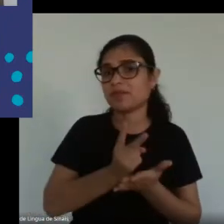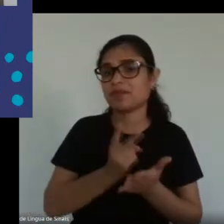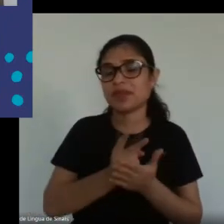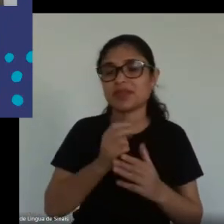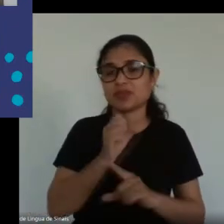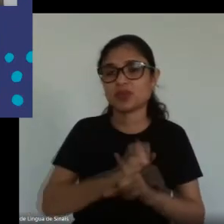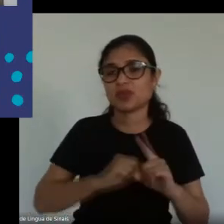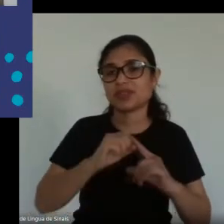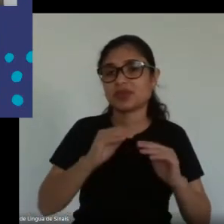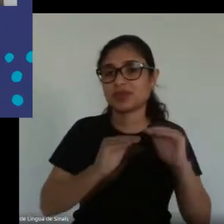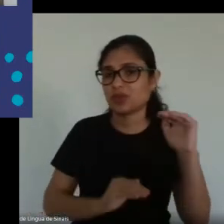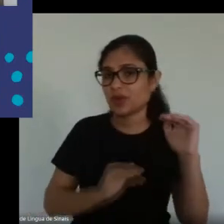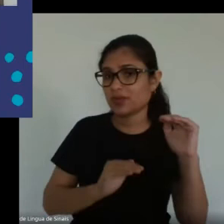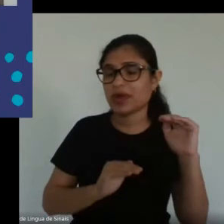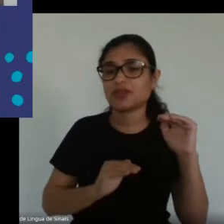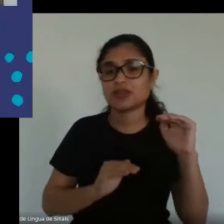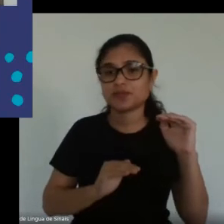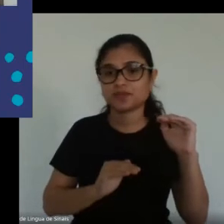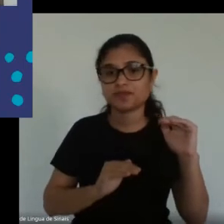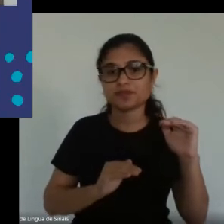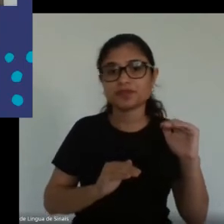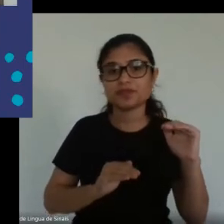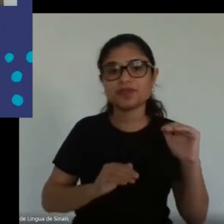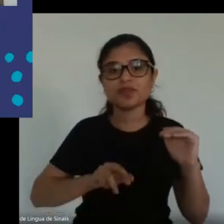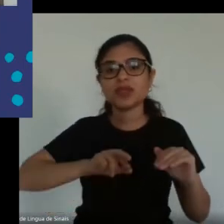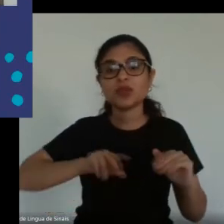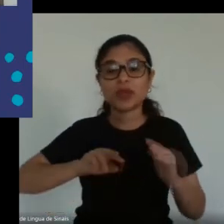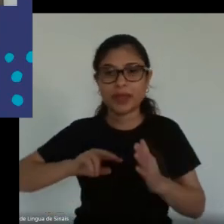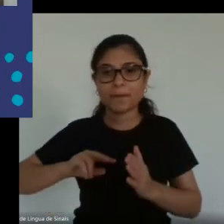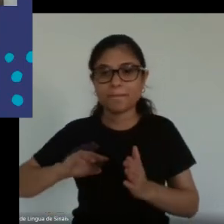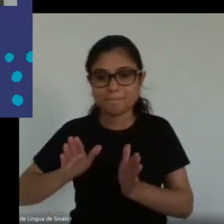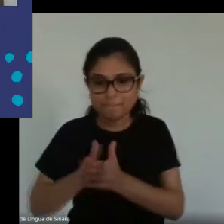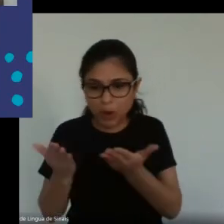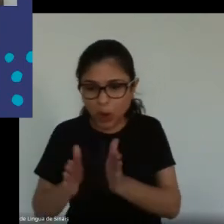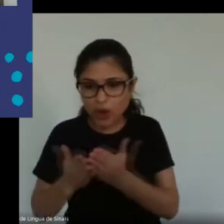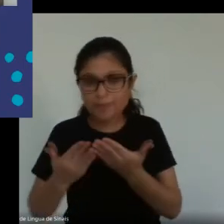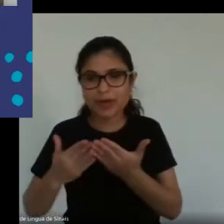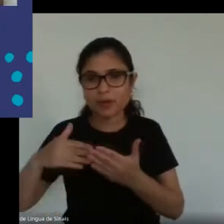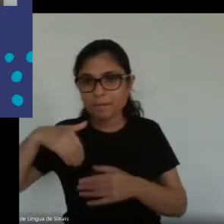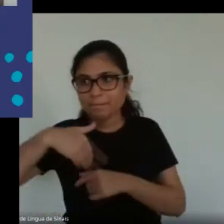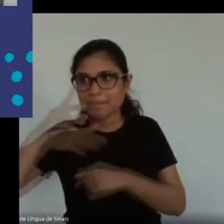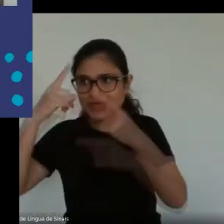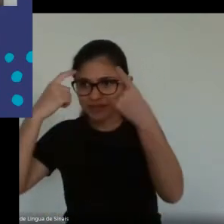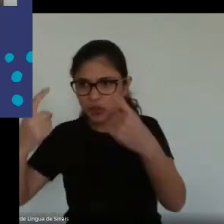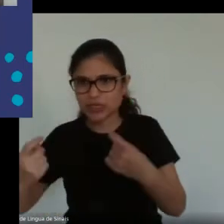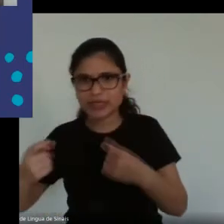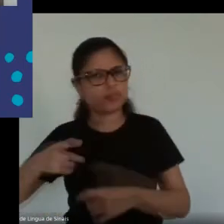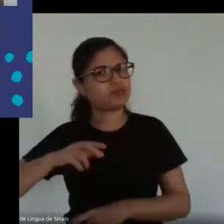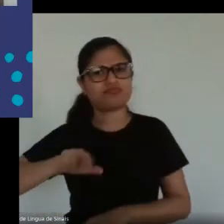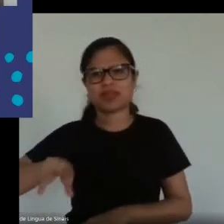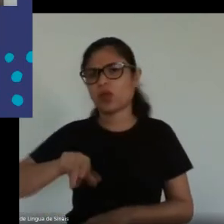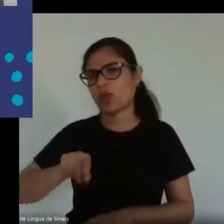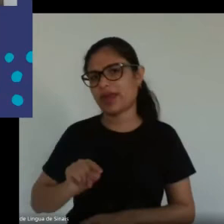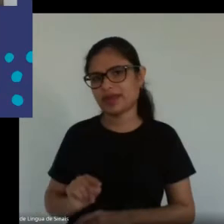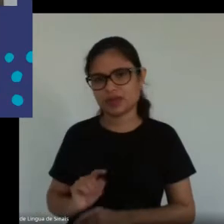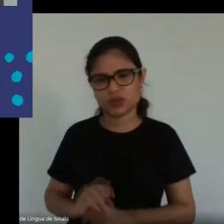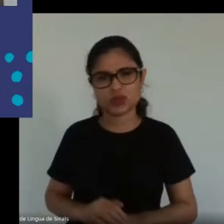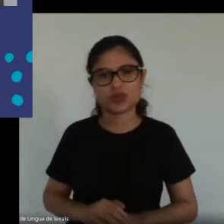Que não significa que porque é pobre é mais violento, tá? Não é isso,